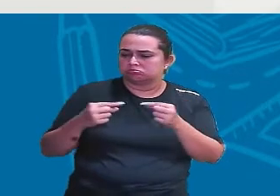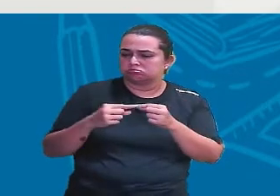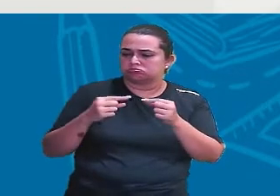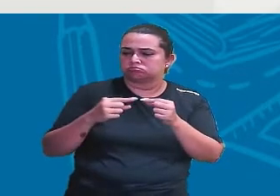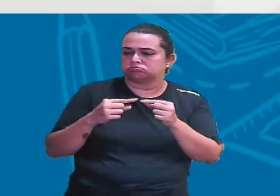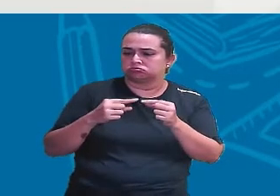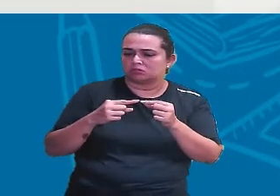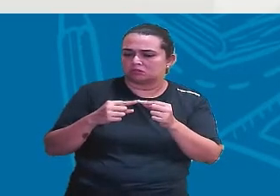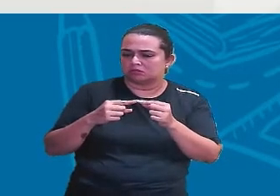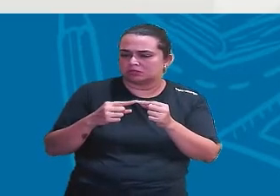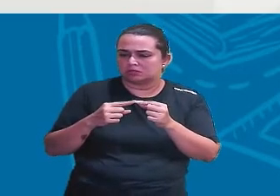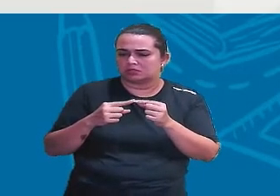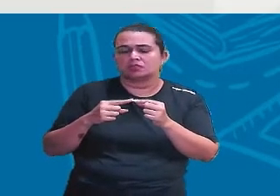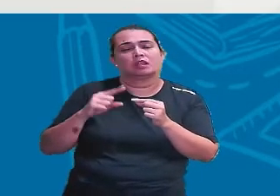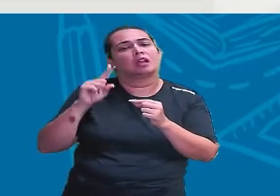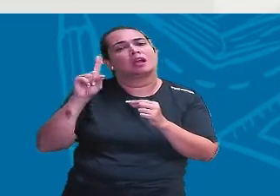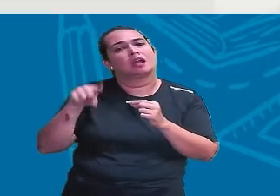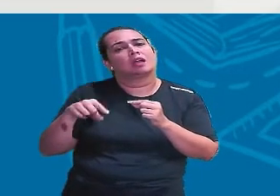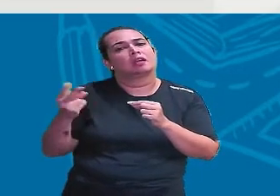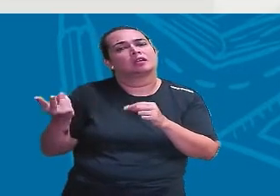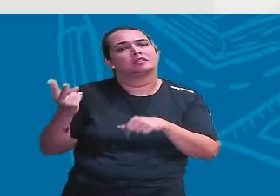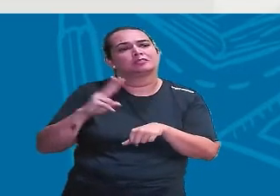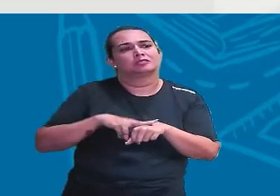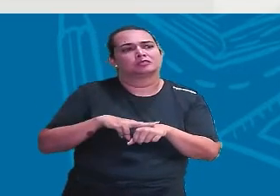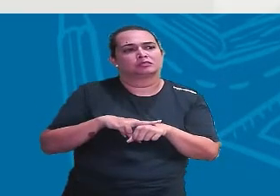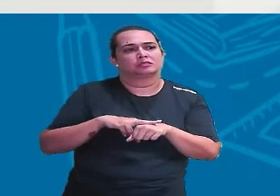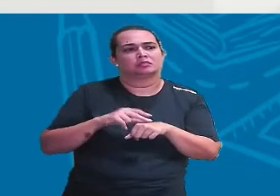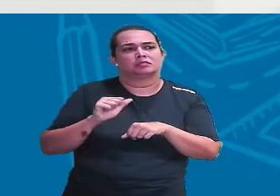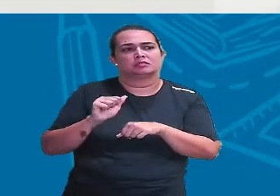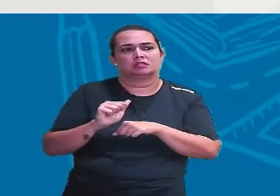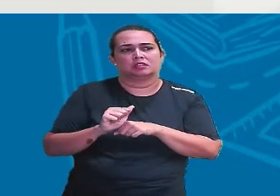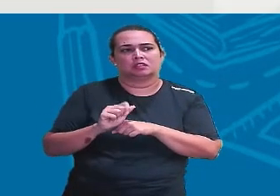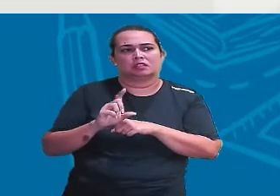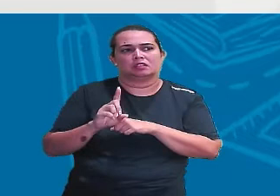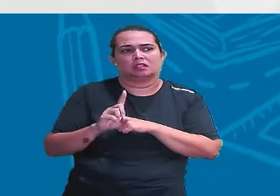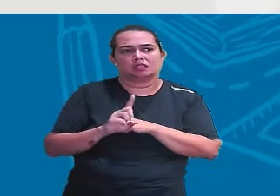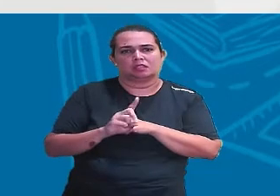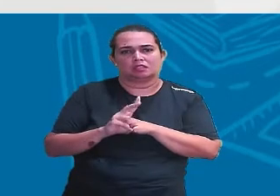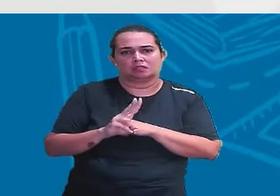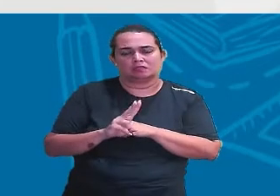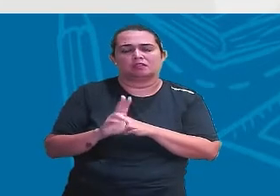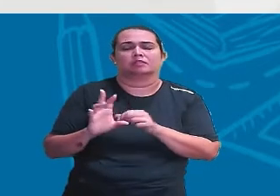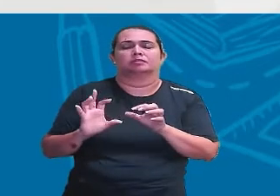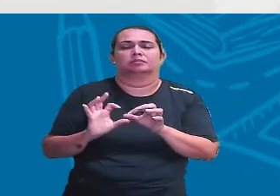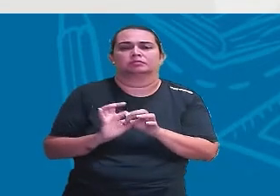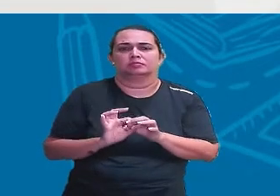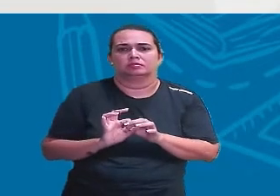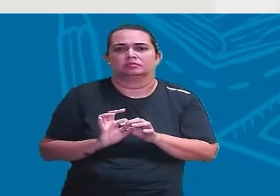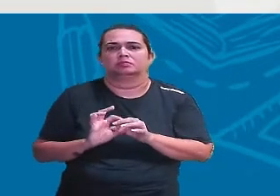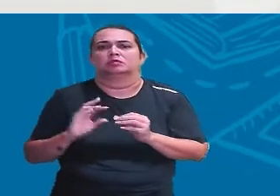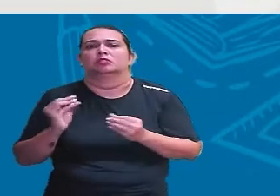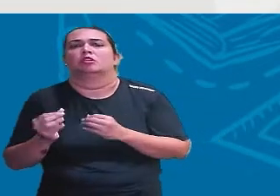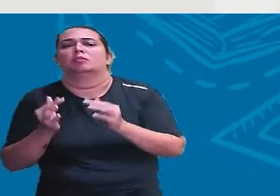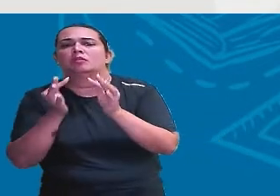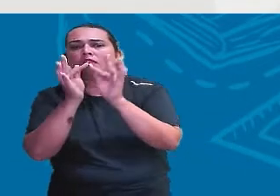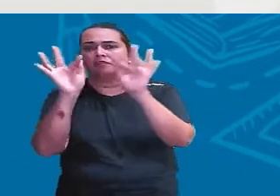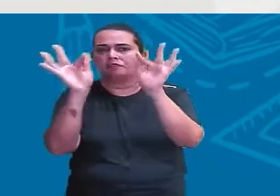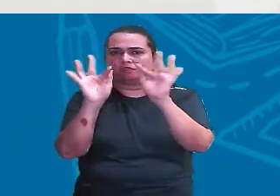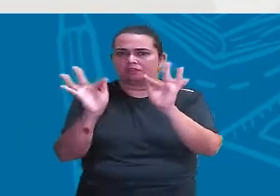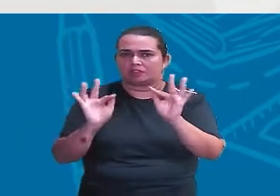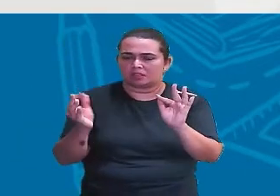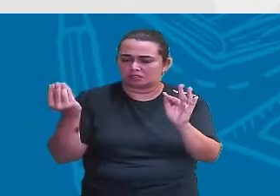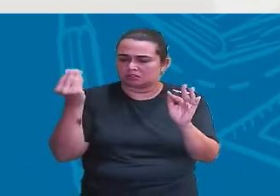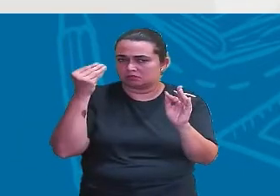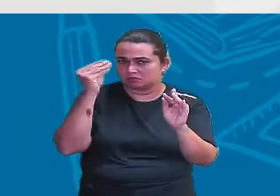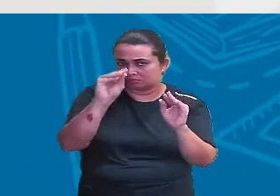Em um advérbio conjuntivo. E que combinação seria essa, gente? De a gente colocar dentro das frases esses pedacinhos para que